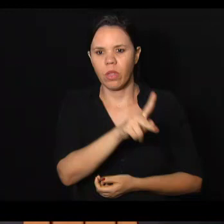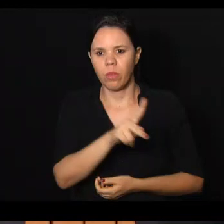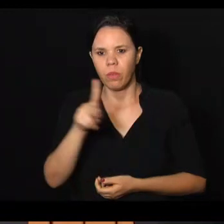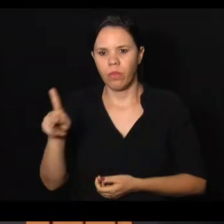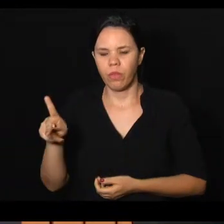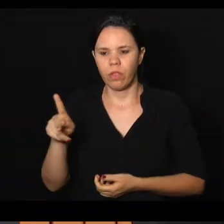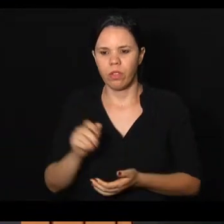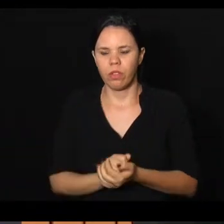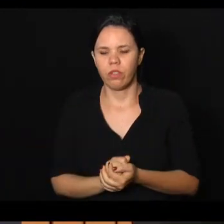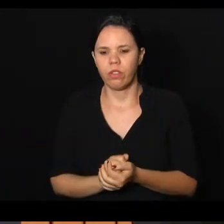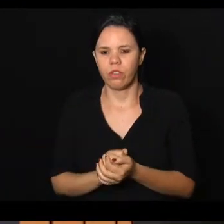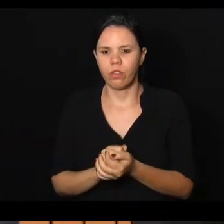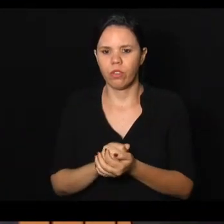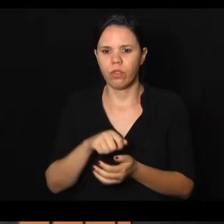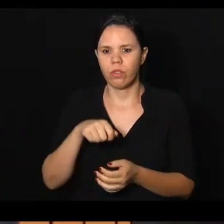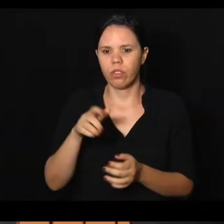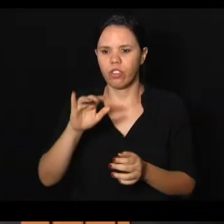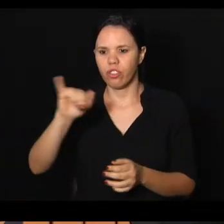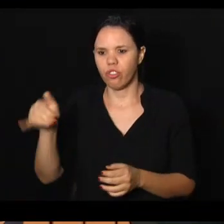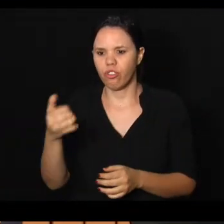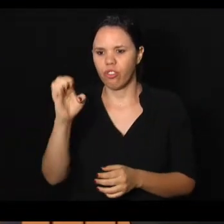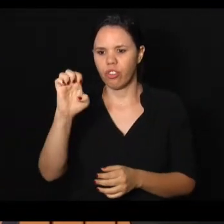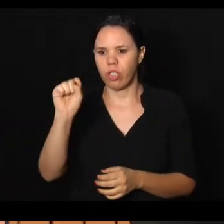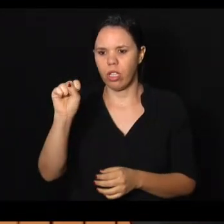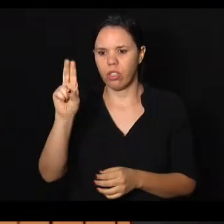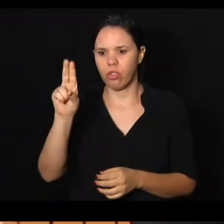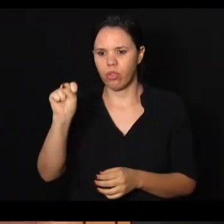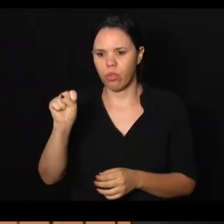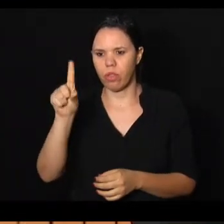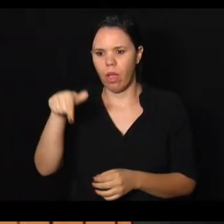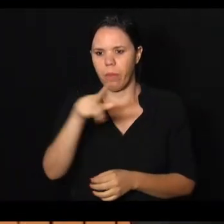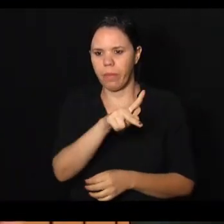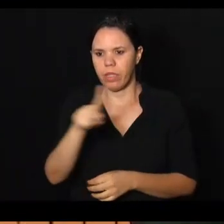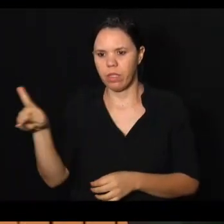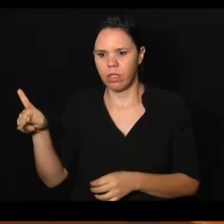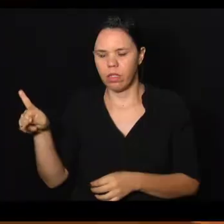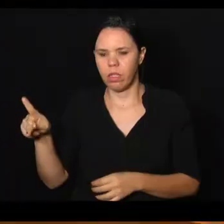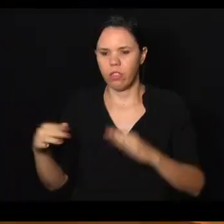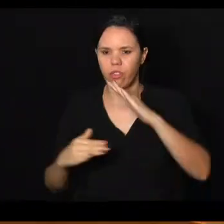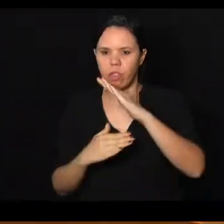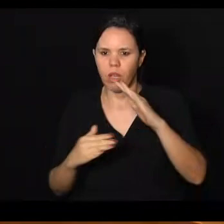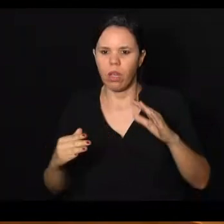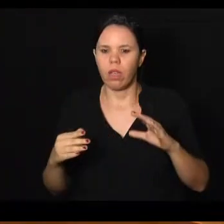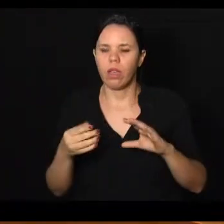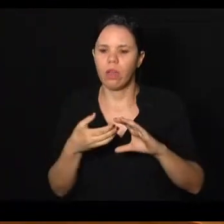Professor Jesus, que é o presidente da Câmara Municipal de Guarulhos.